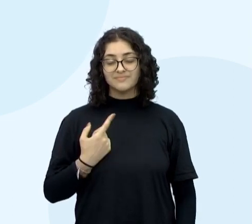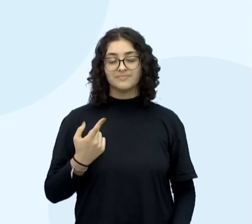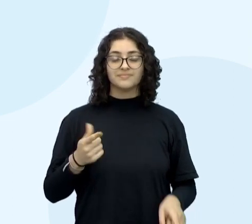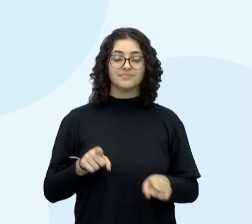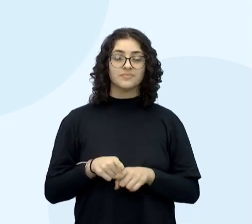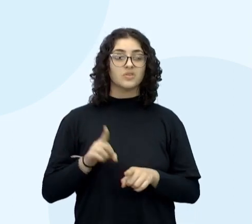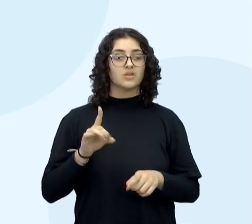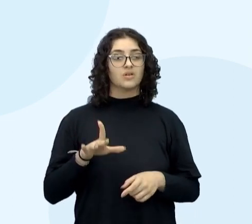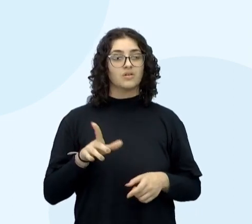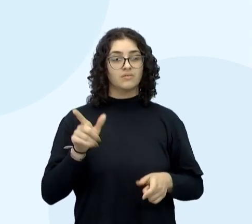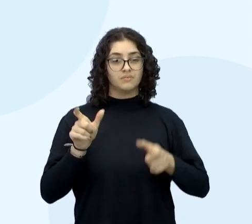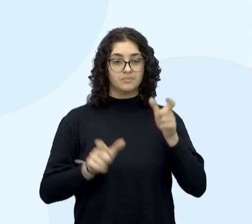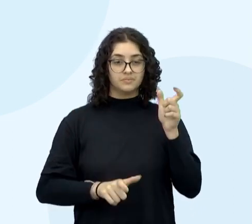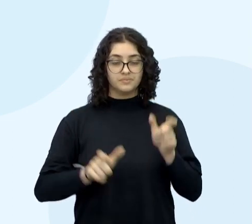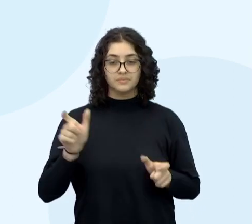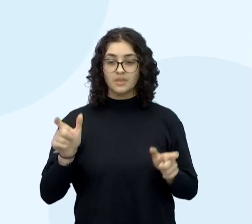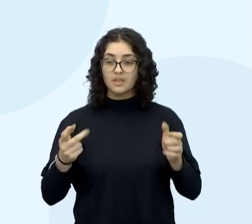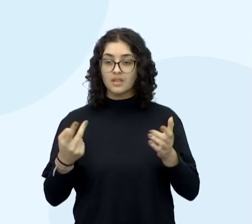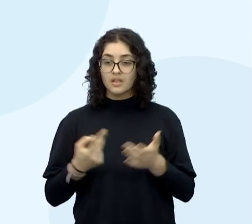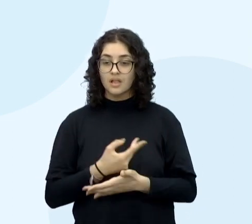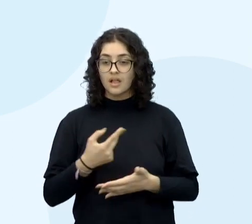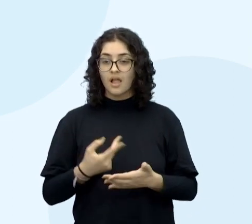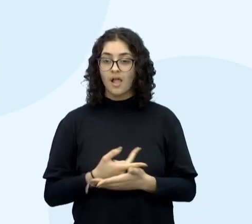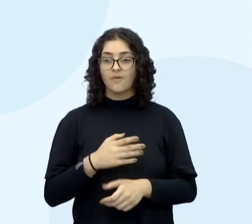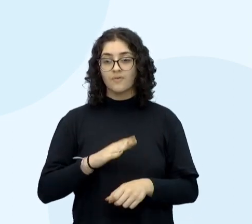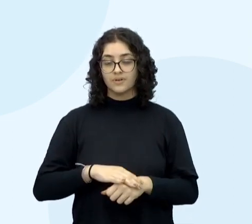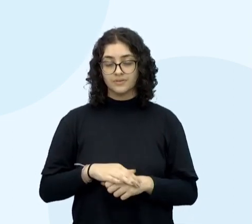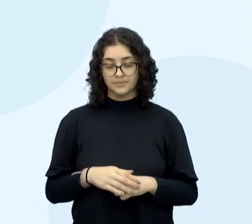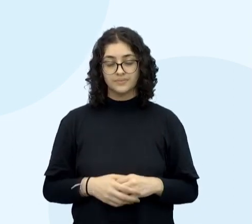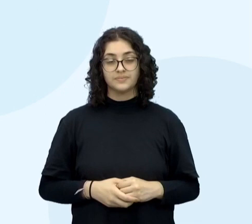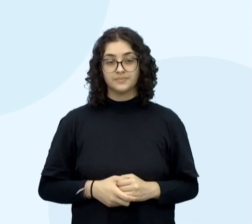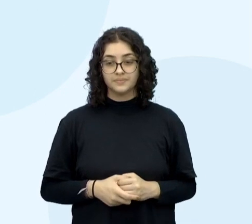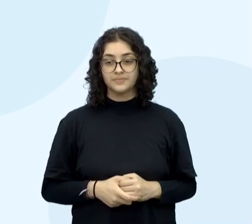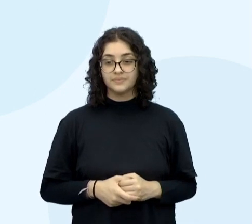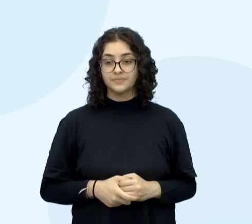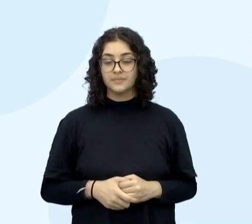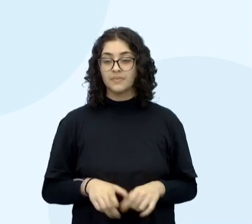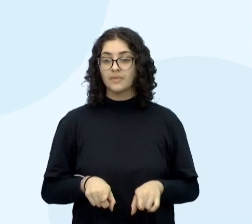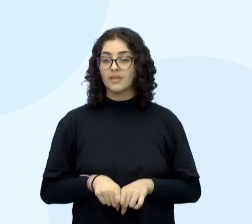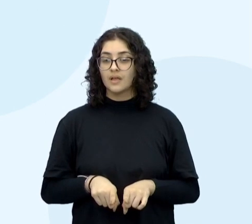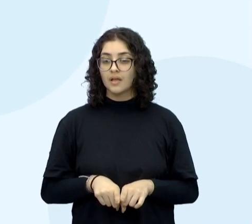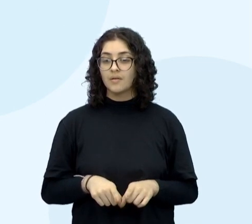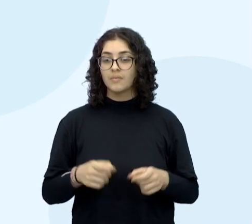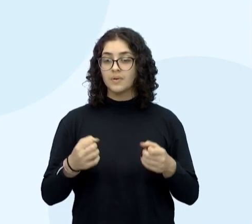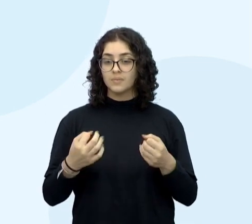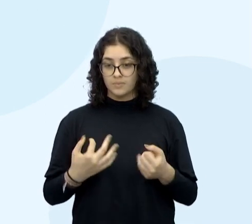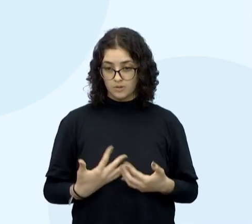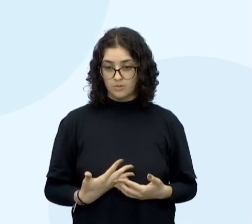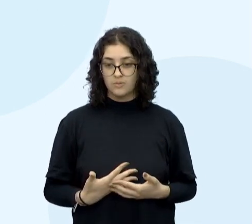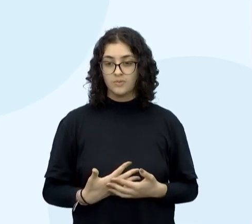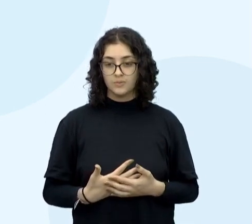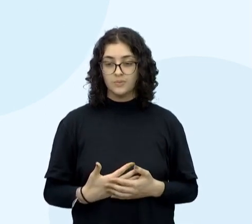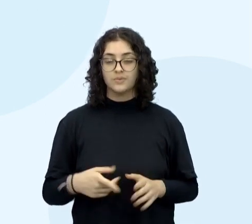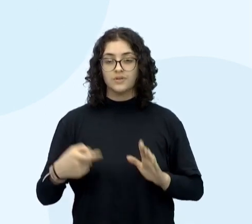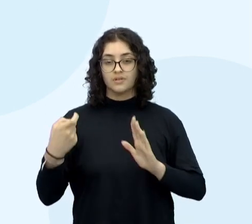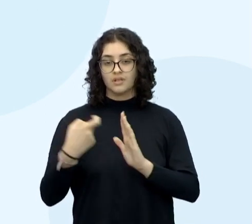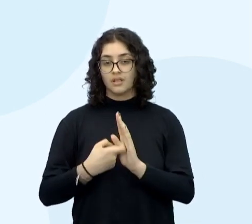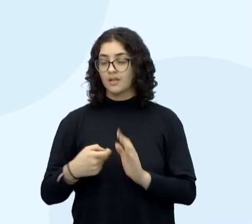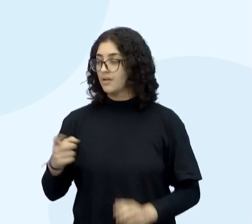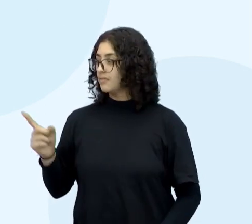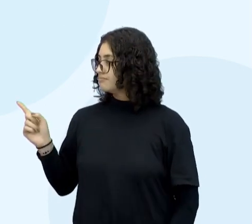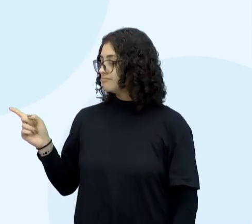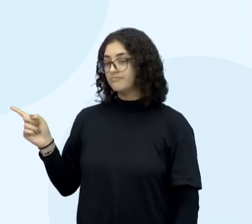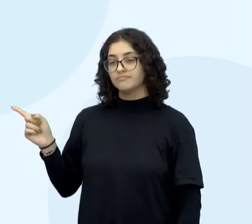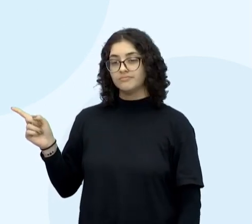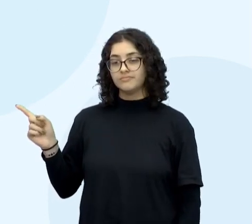só o pessoal errado era o que faziam. Então, também nós falamos um pouquinho dessa questão. Esse texto vem